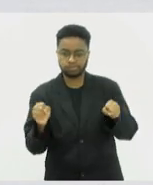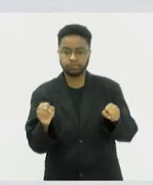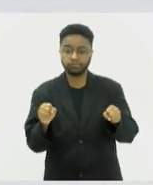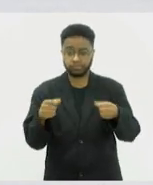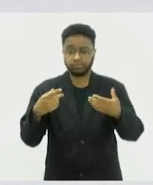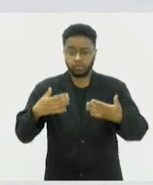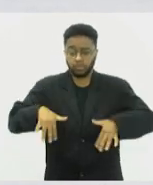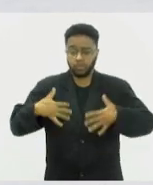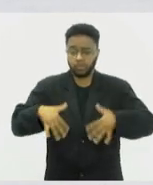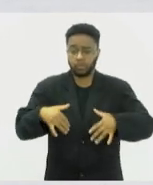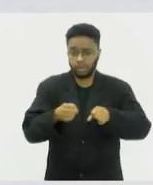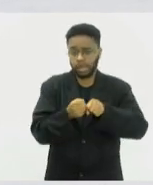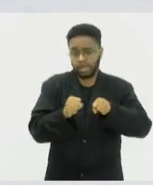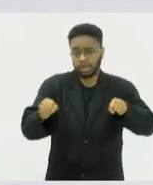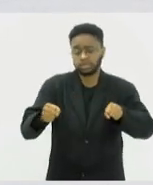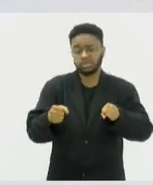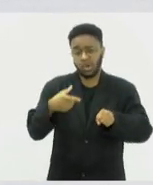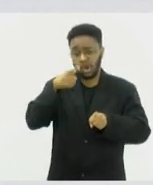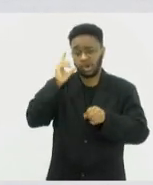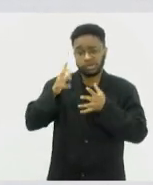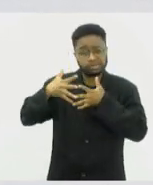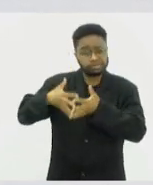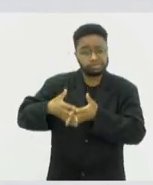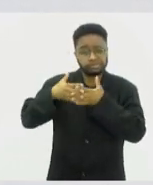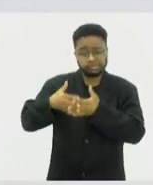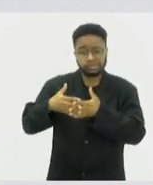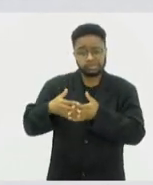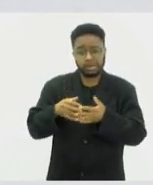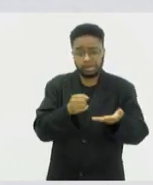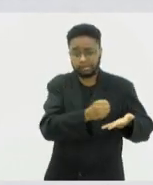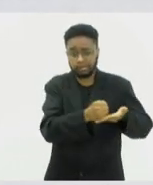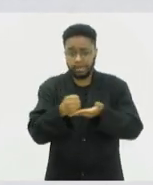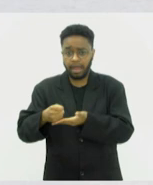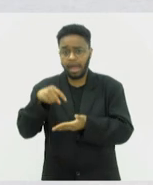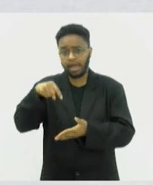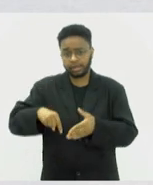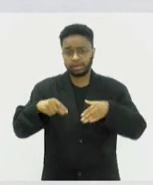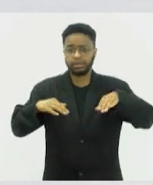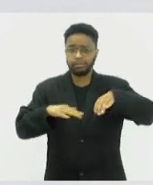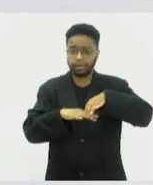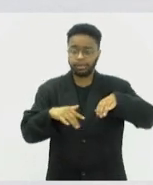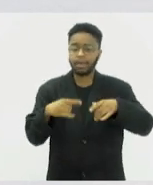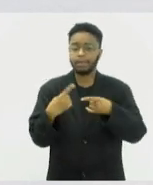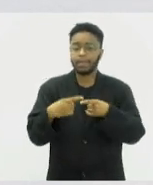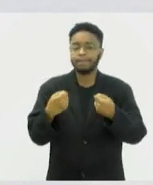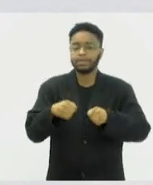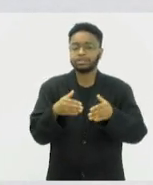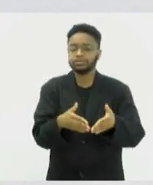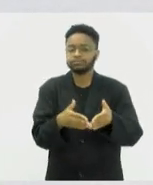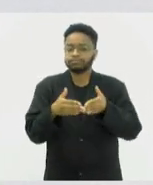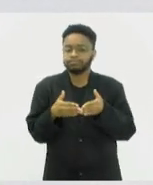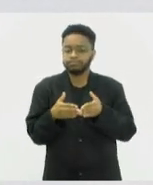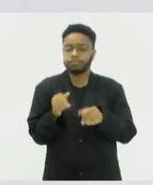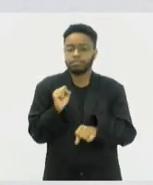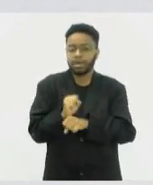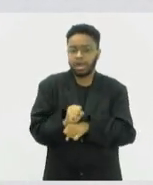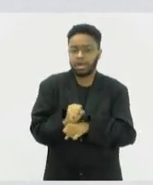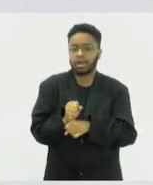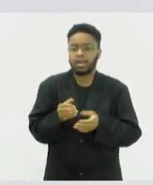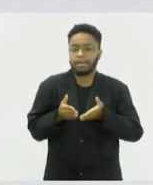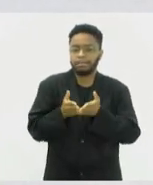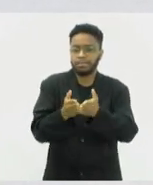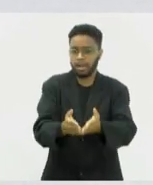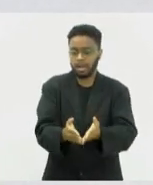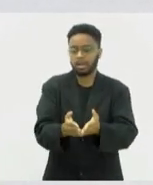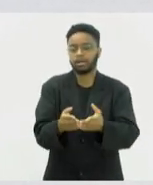bastante grande, foi uma confusão para poder trazê-lo até aqui a Baía de Guanabara, teve que suspender a passagem